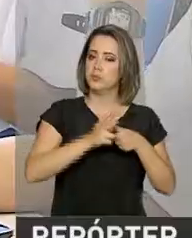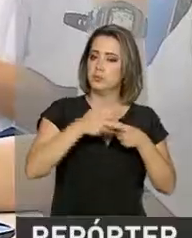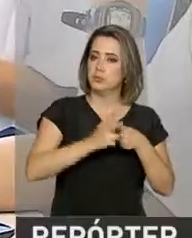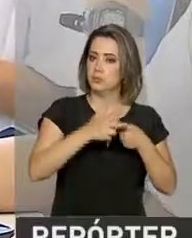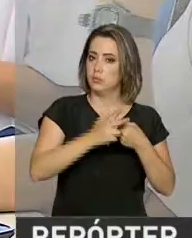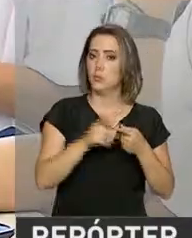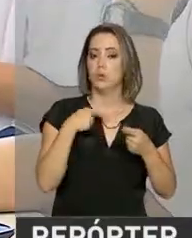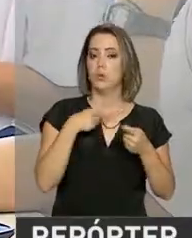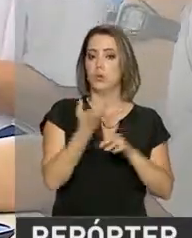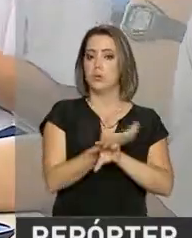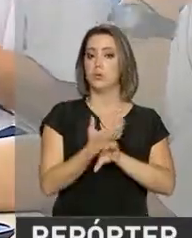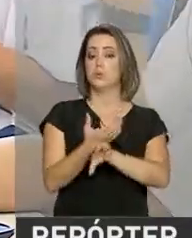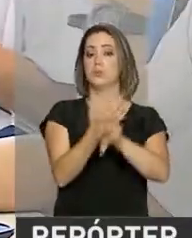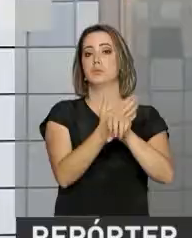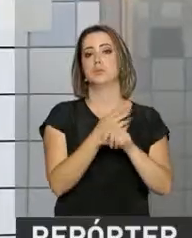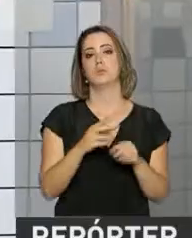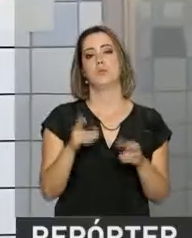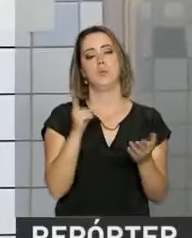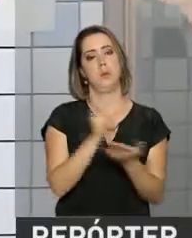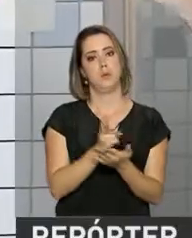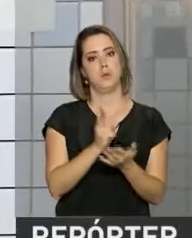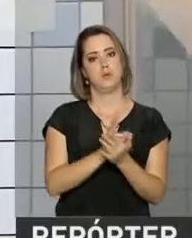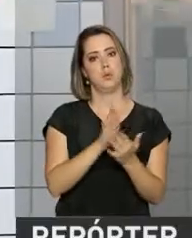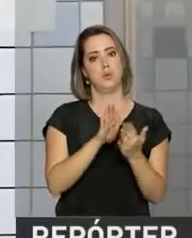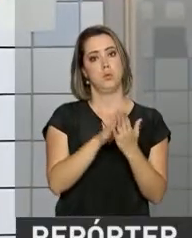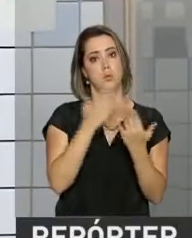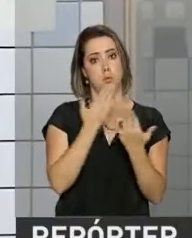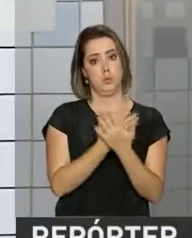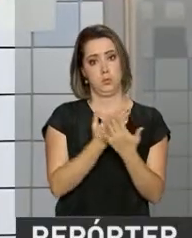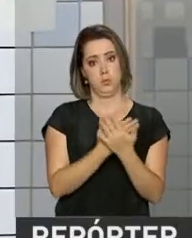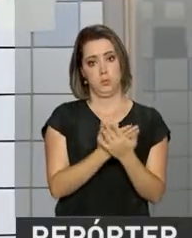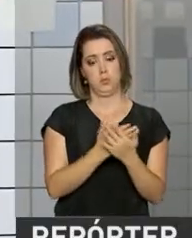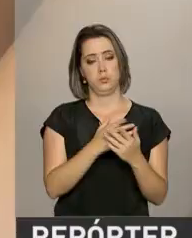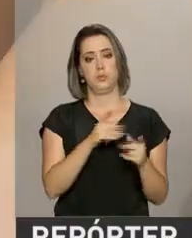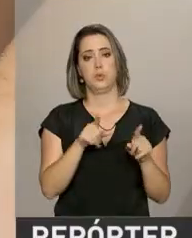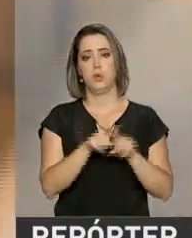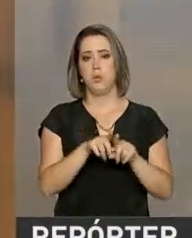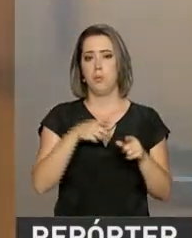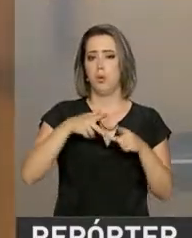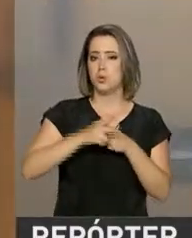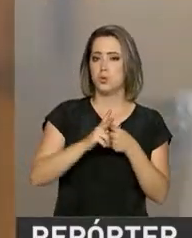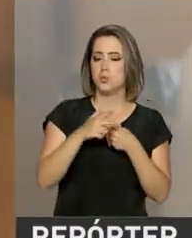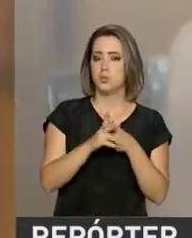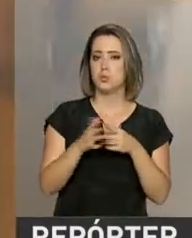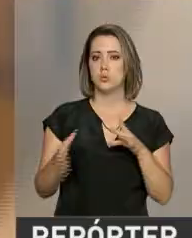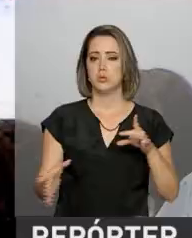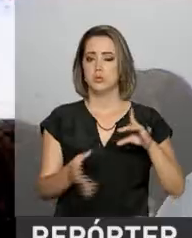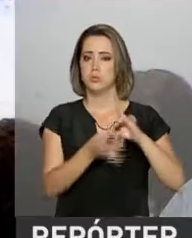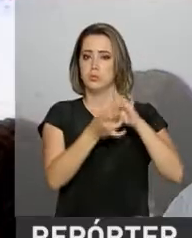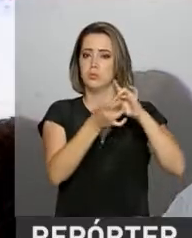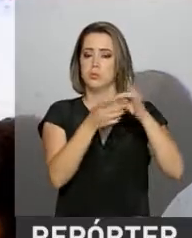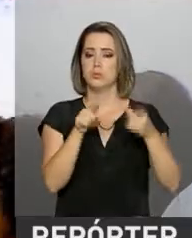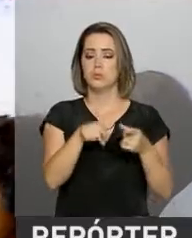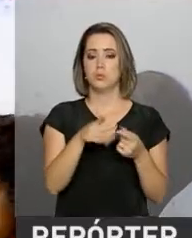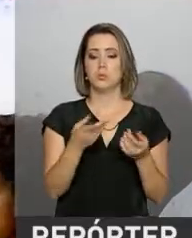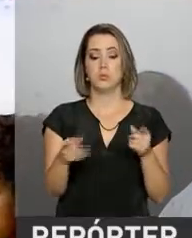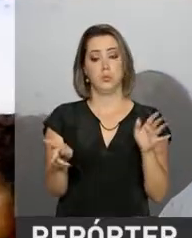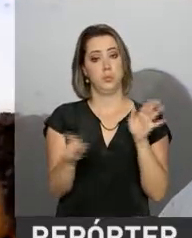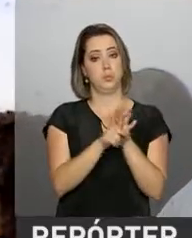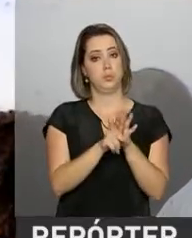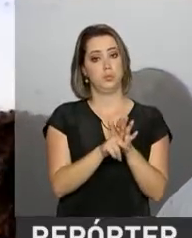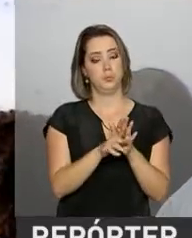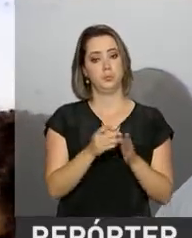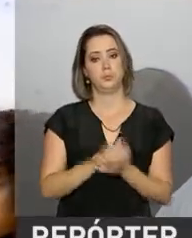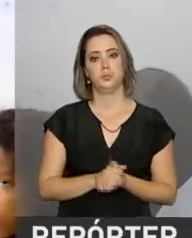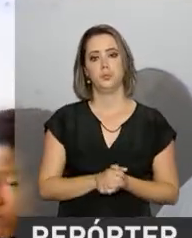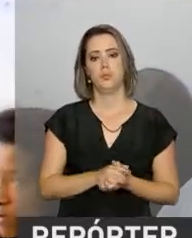base, assim como as escolas, que podem contextualizar e adaptar seus projetos pedagógicos. Eu acho que o maior desafio